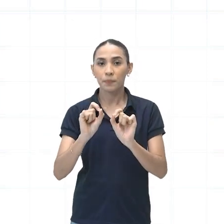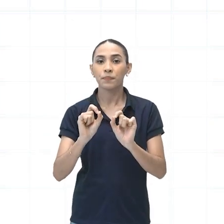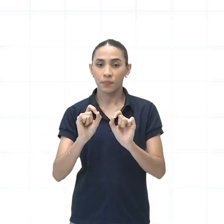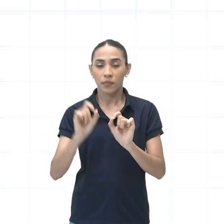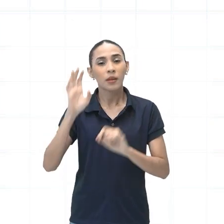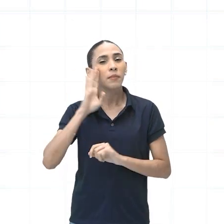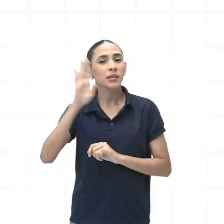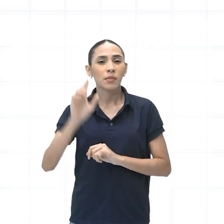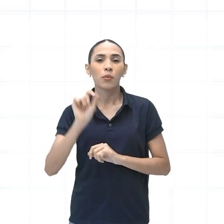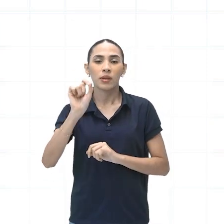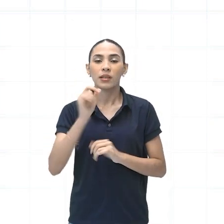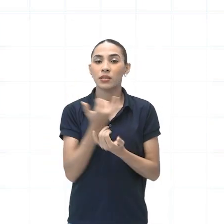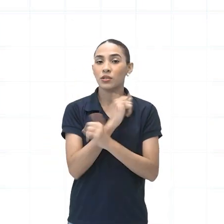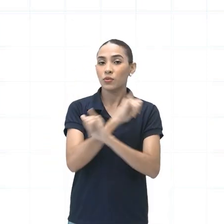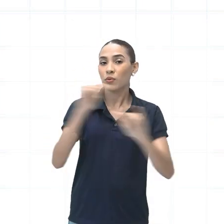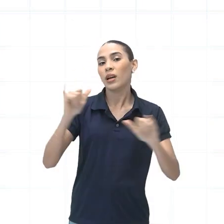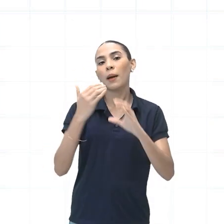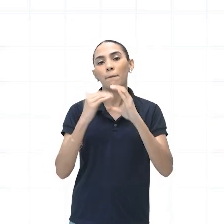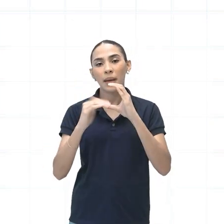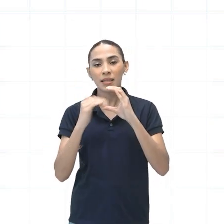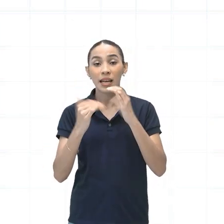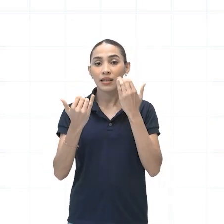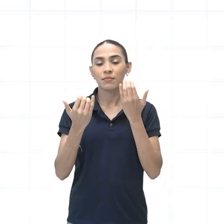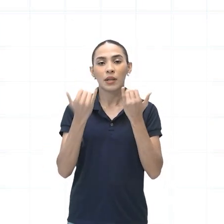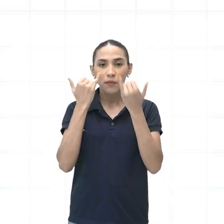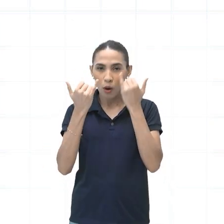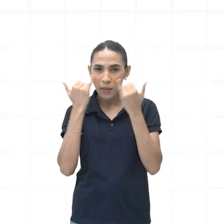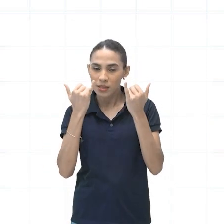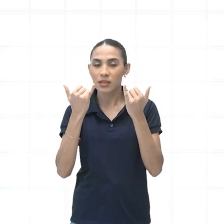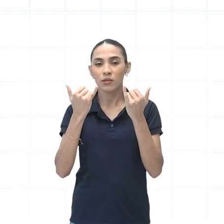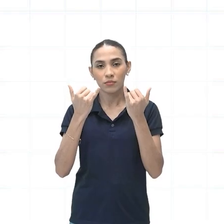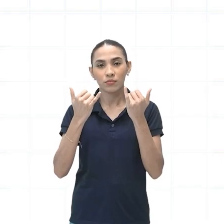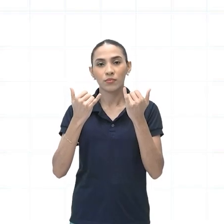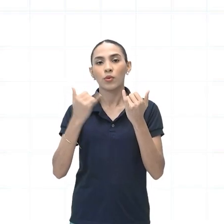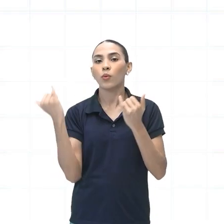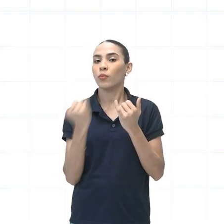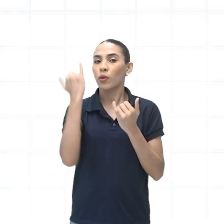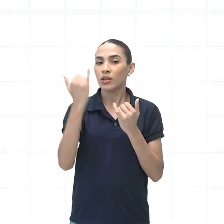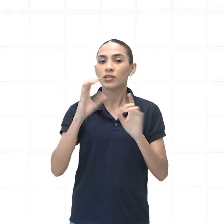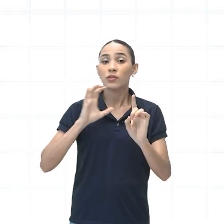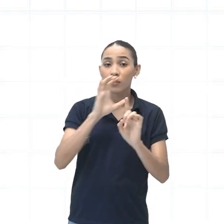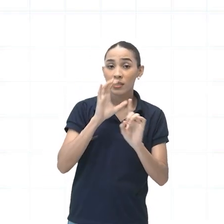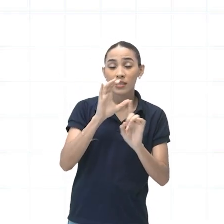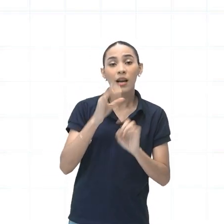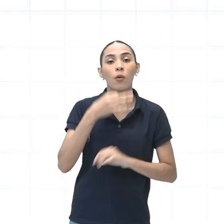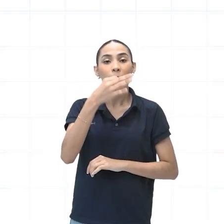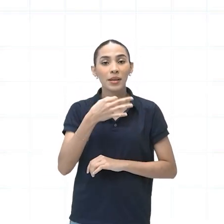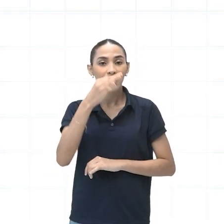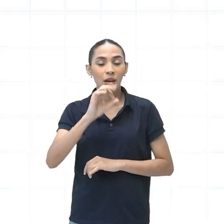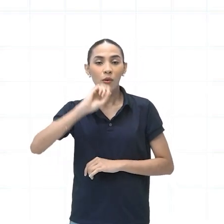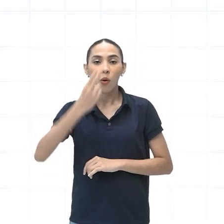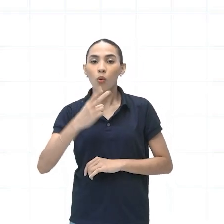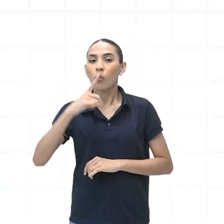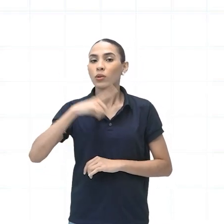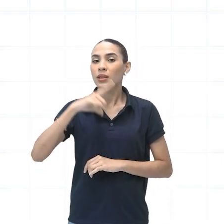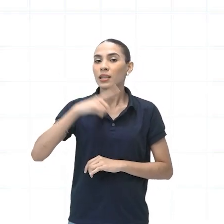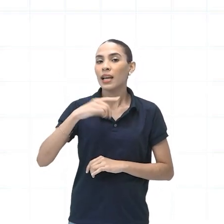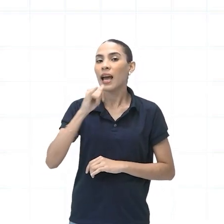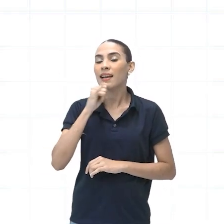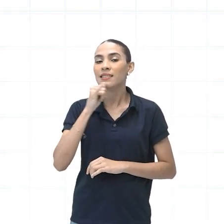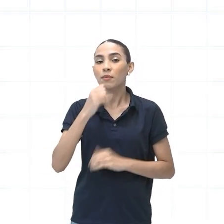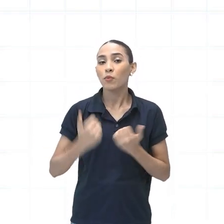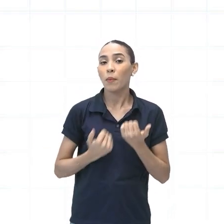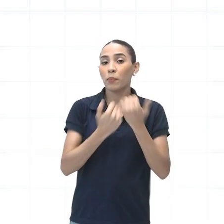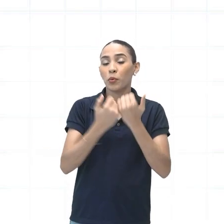objetivo principal, divulgar uma mensagem e, claro, buscando influenciar opiniões ou obter uma adesão a uma